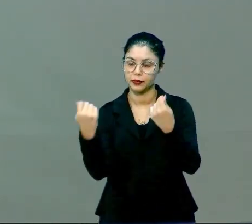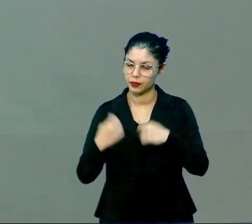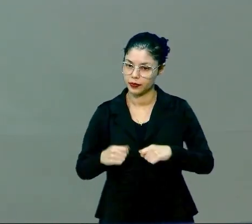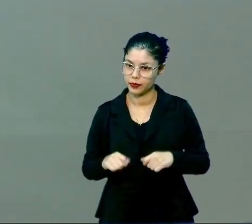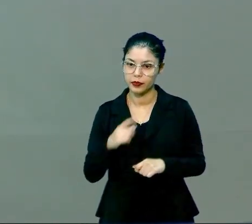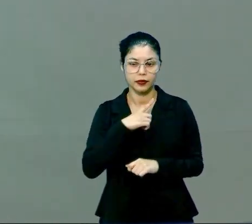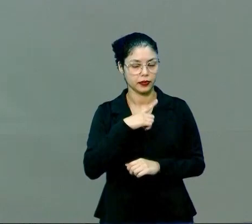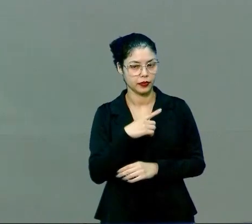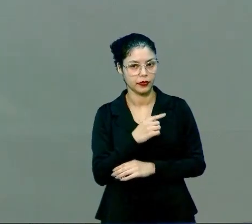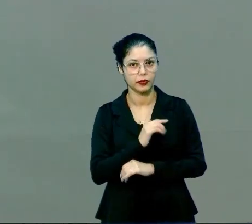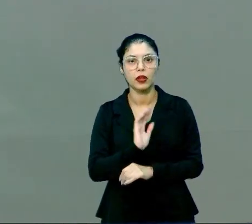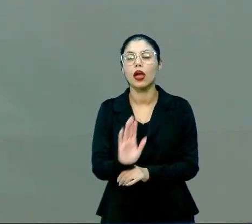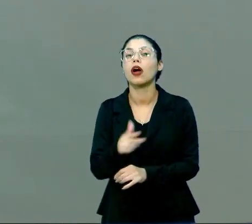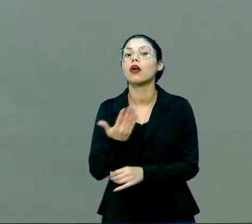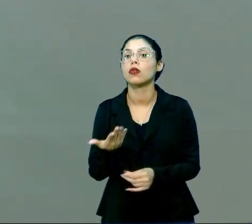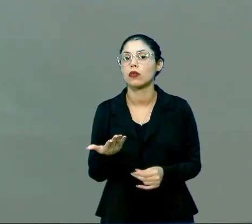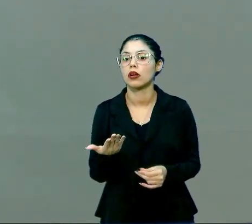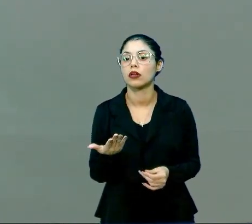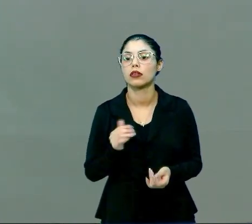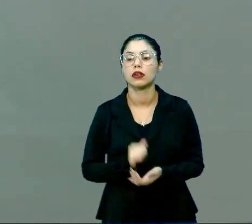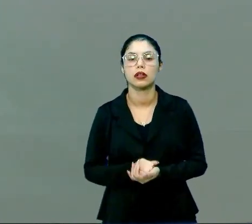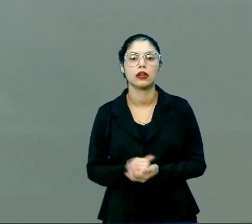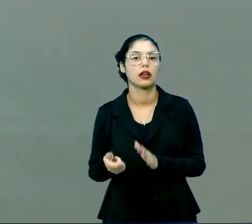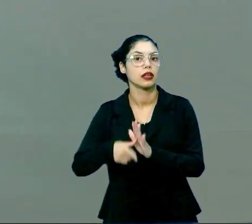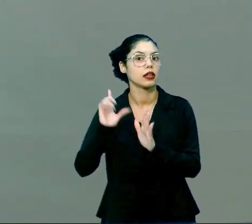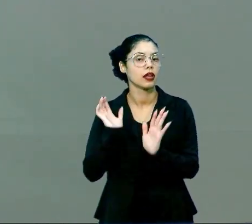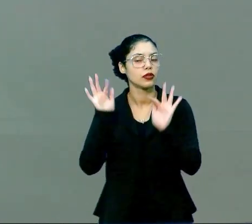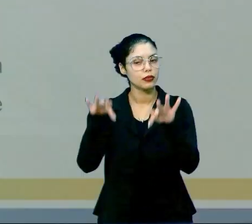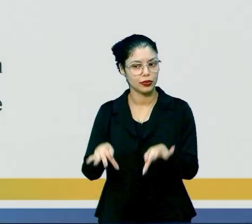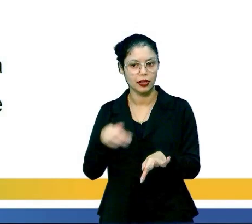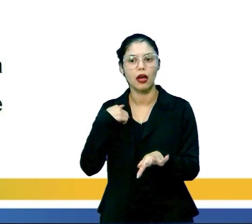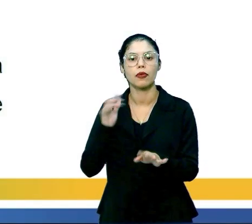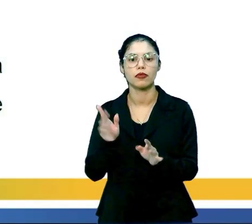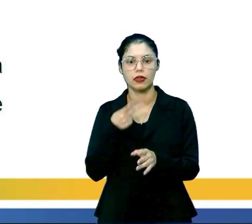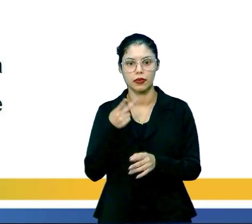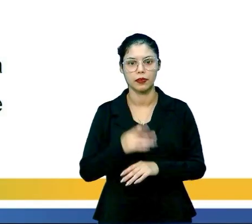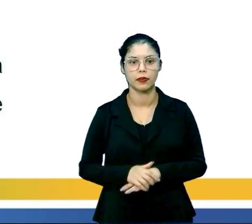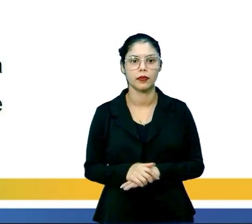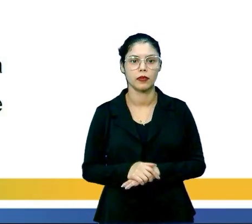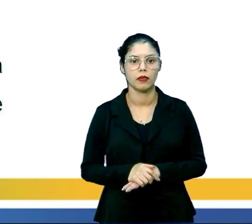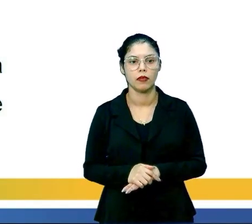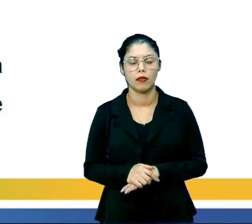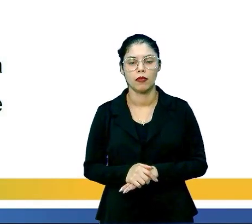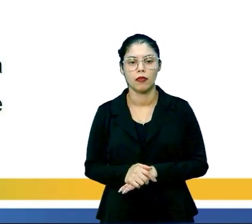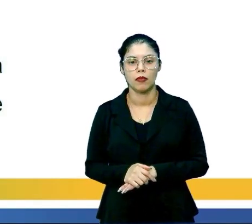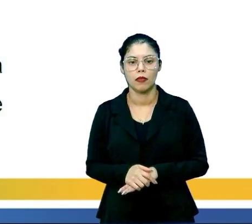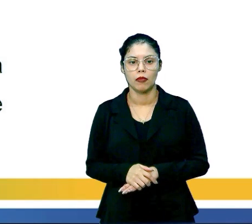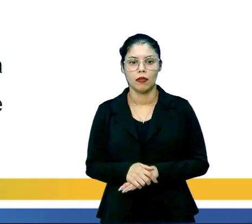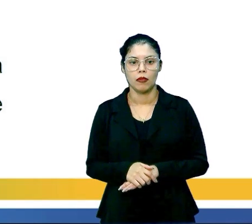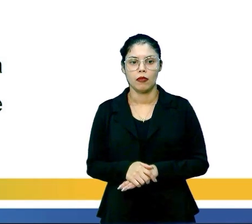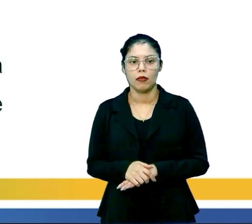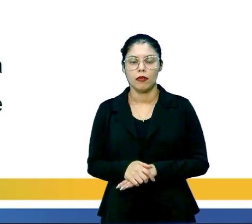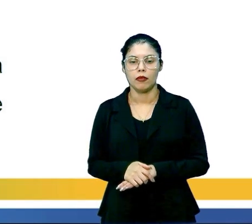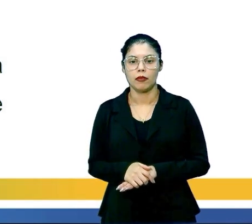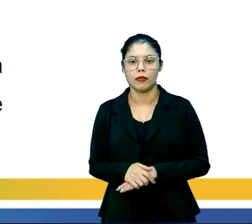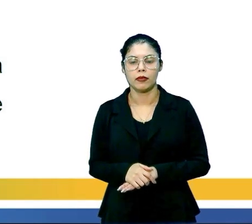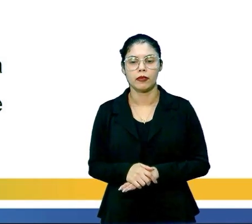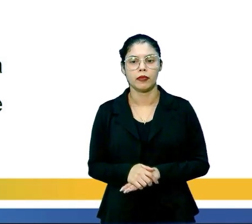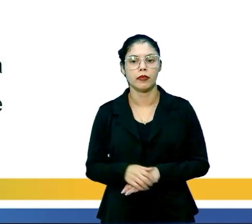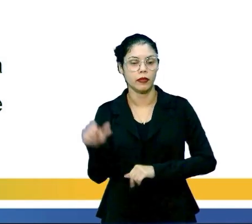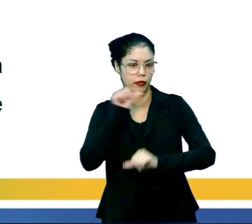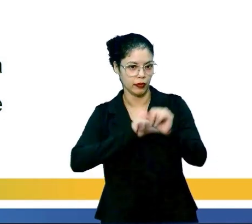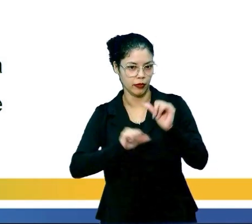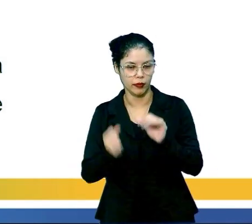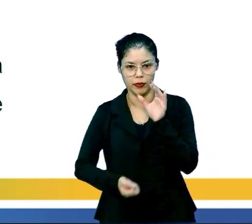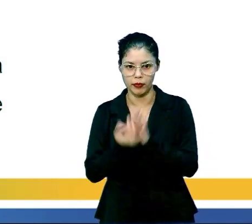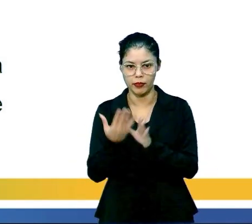são necessárias. Mas que medidas são essas? Lá na conclusão eu vou trazer. E aí eu continuo. Para